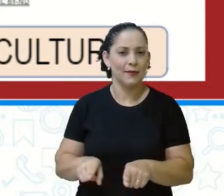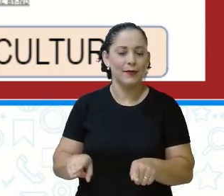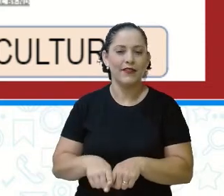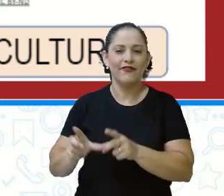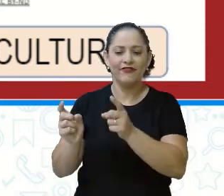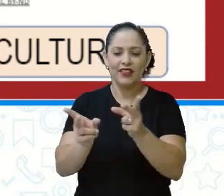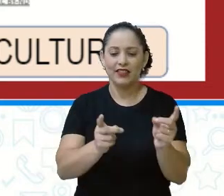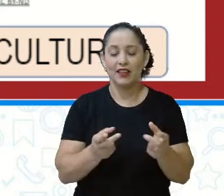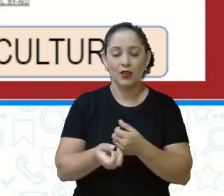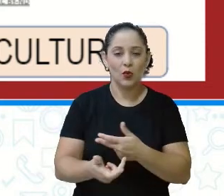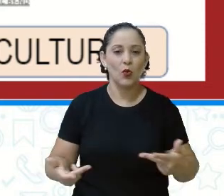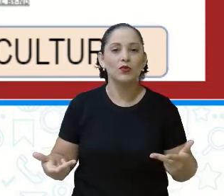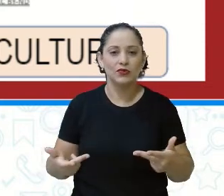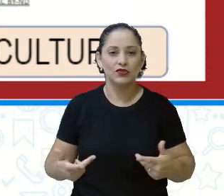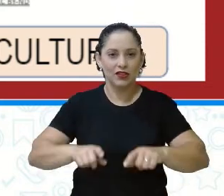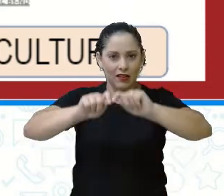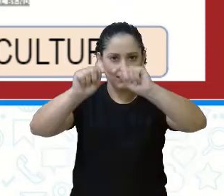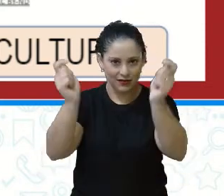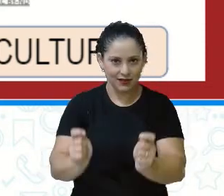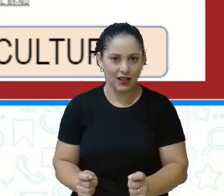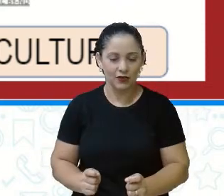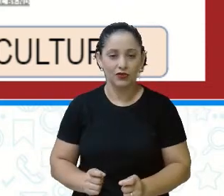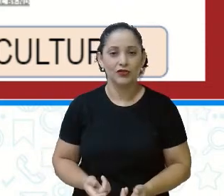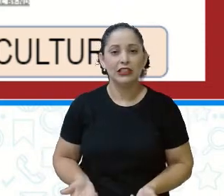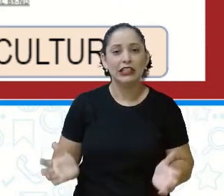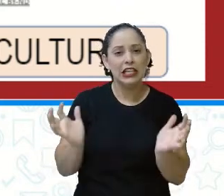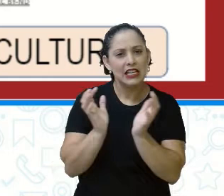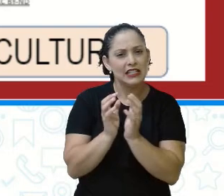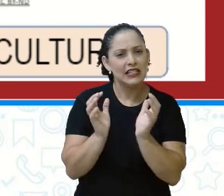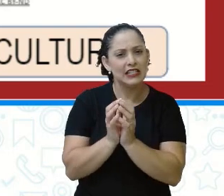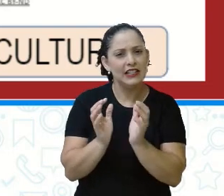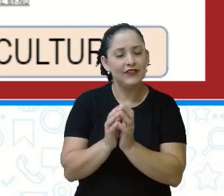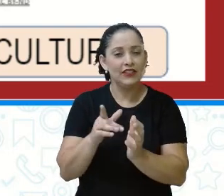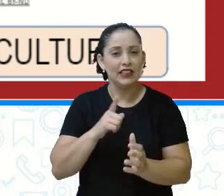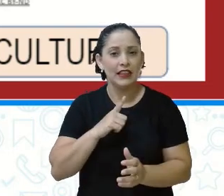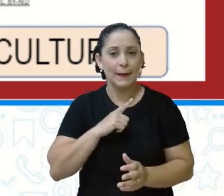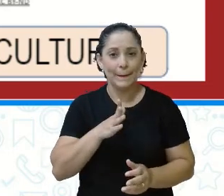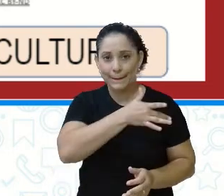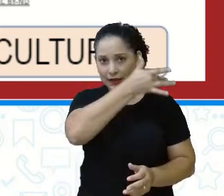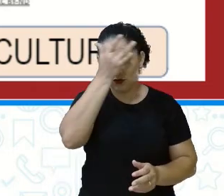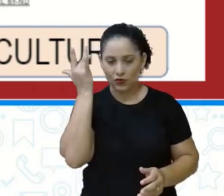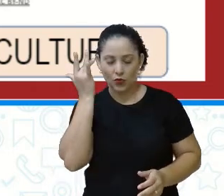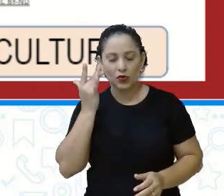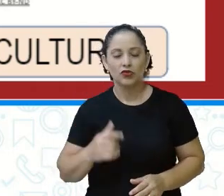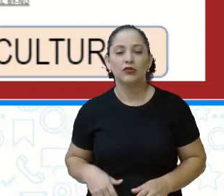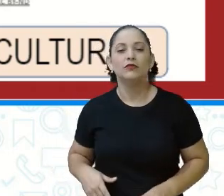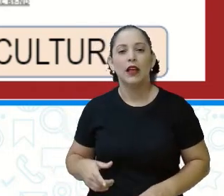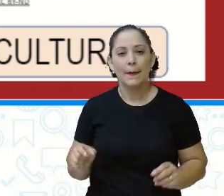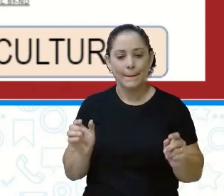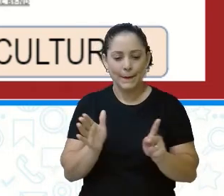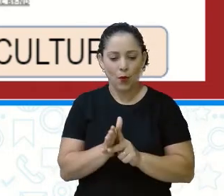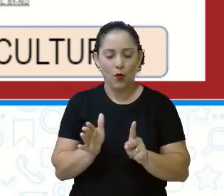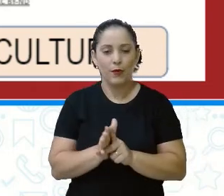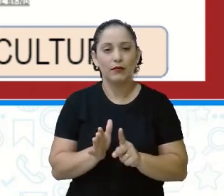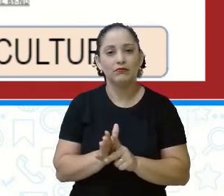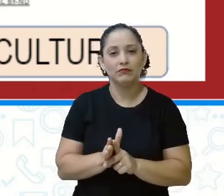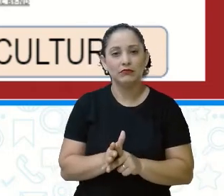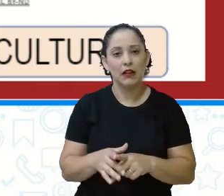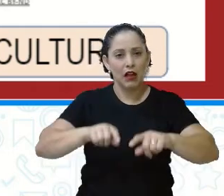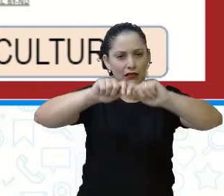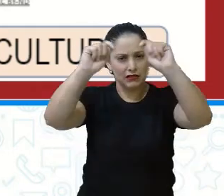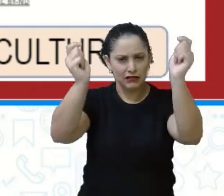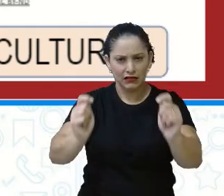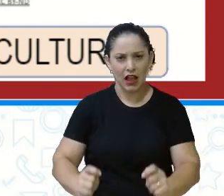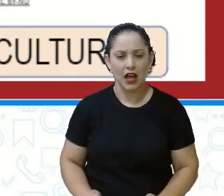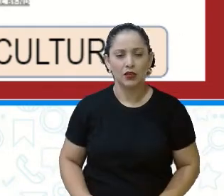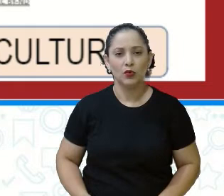cultural. O Recife conta com a criatividade dos trabalhos de artesãos locais e regionais que transformam madeira,